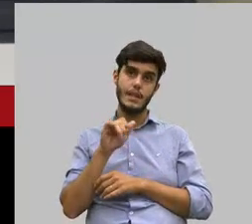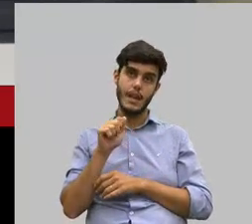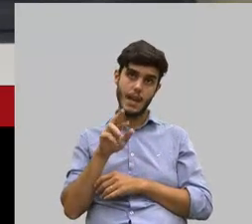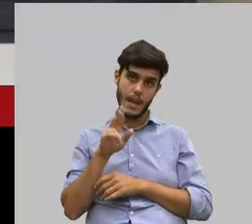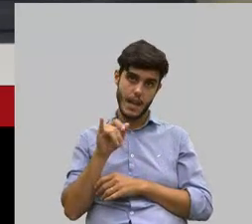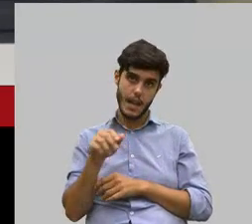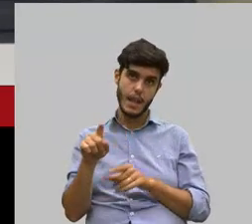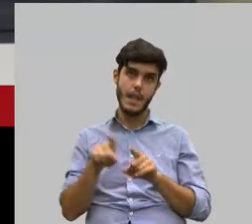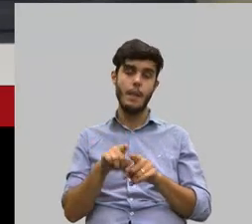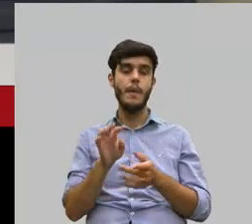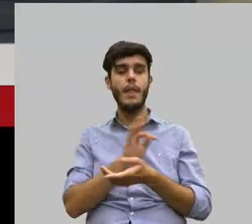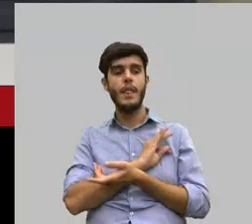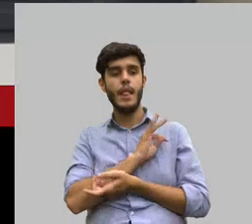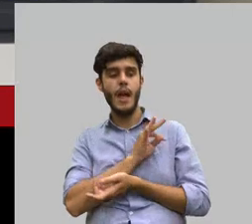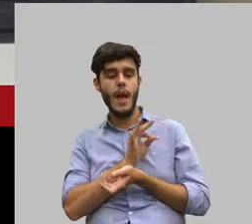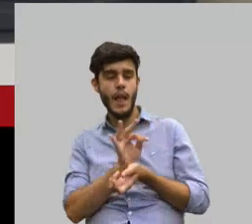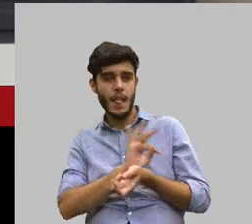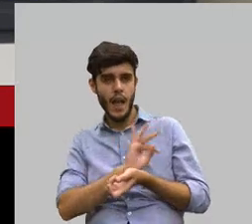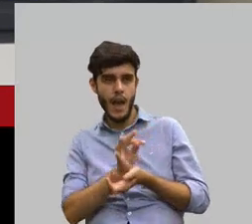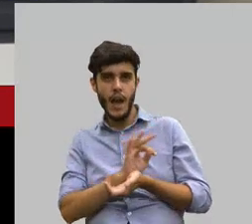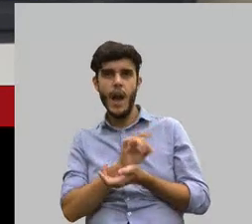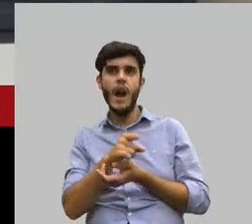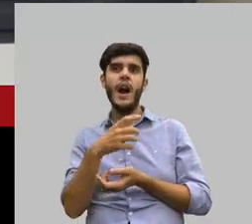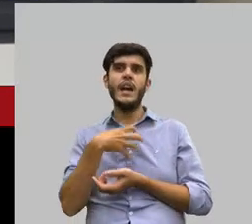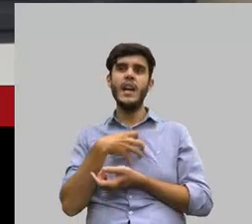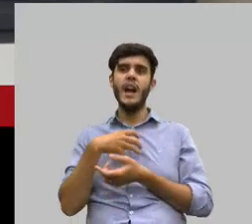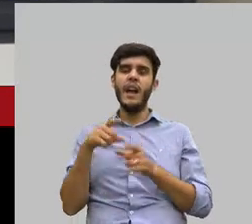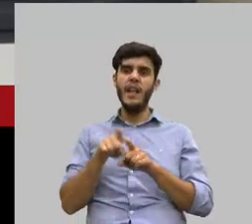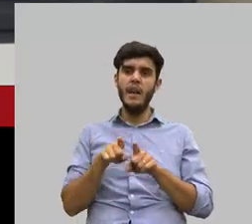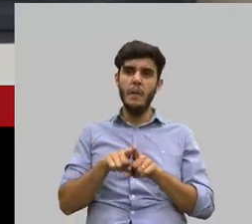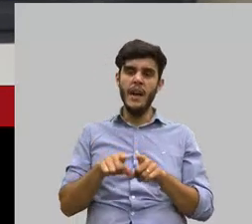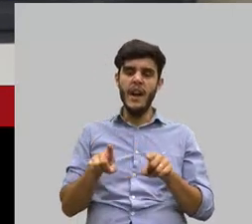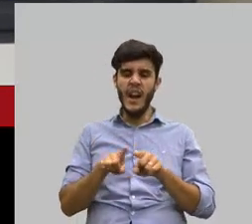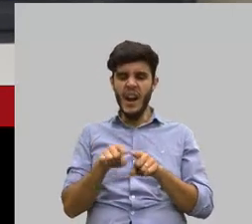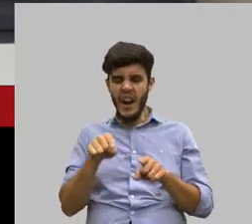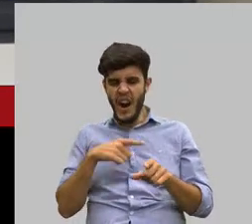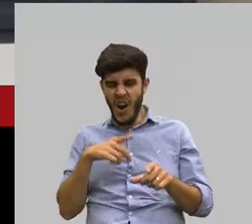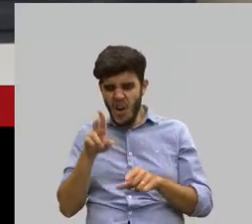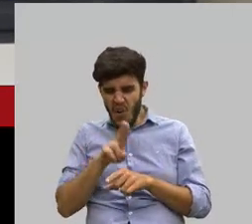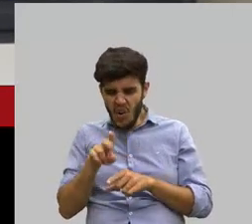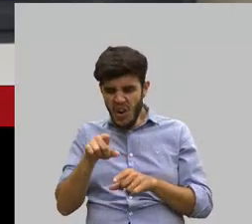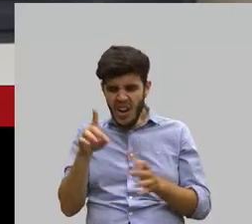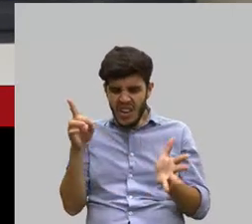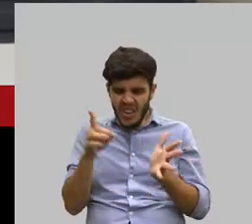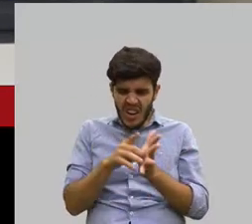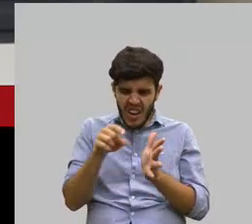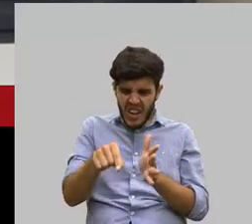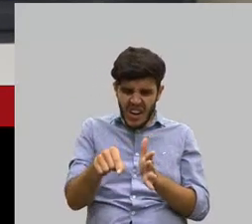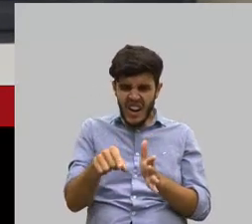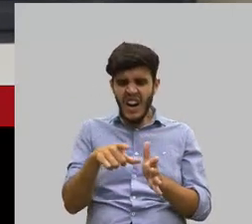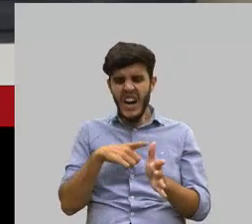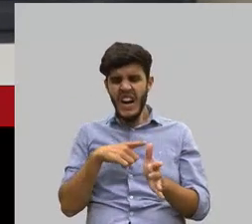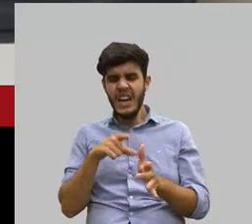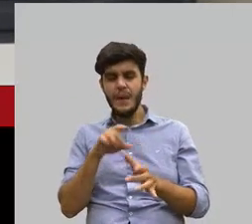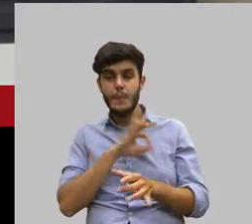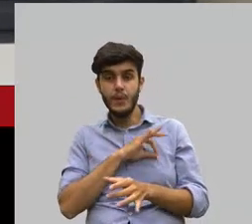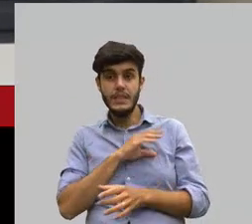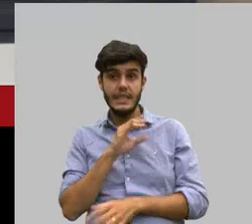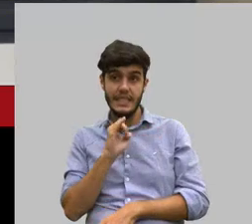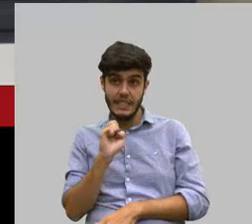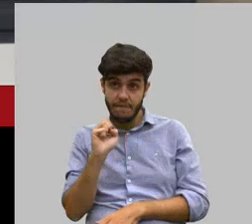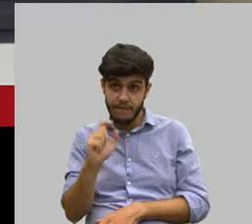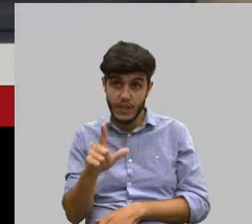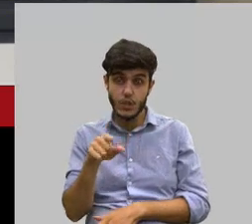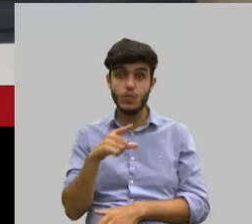técnico-científica como nossas estruturas lá e a o cumprimento estrito do Decreto eh pela Polícia Civil a